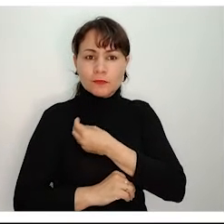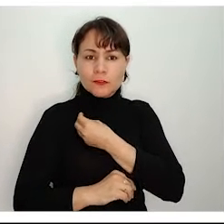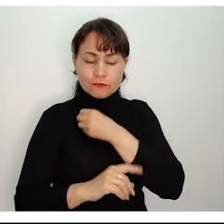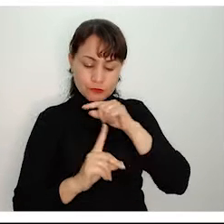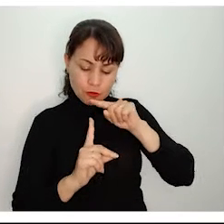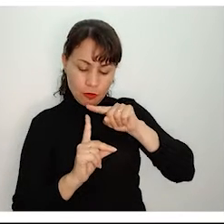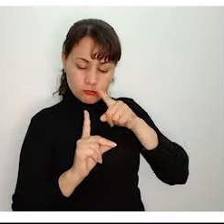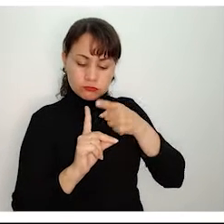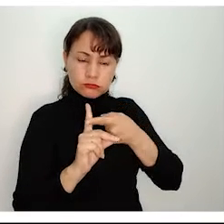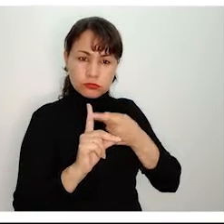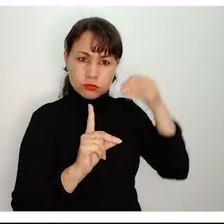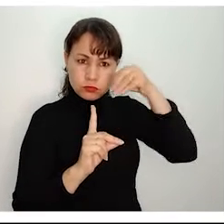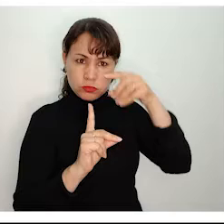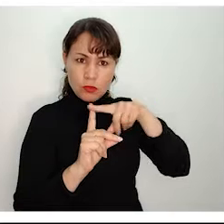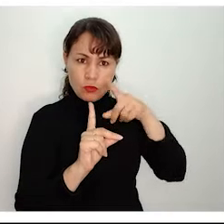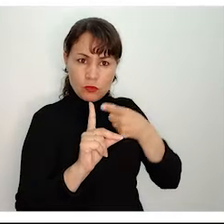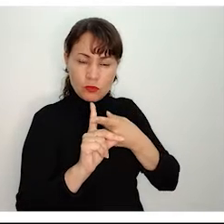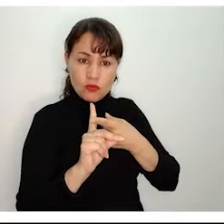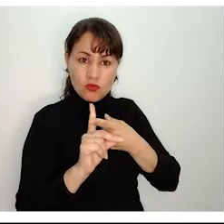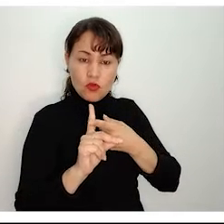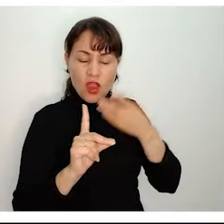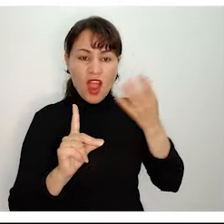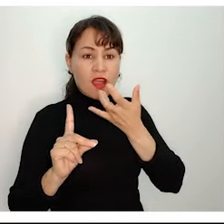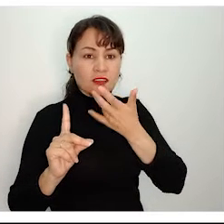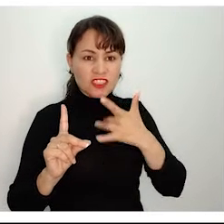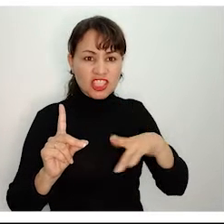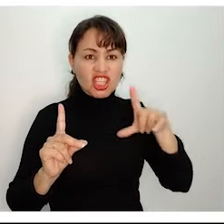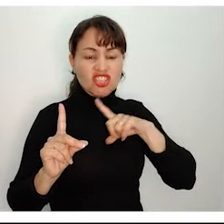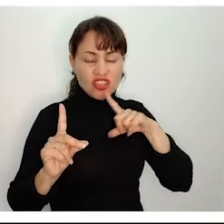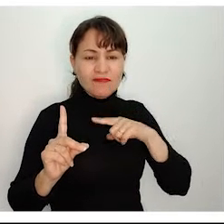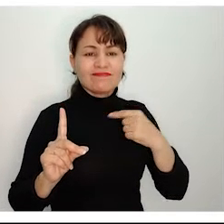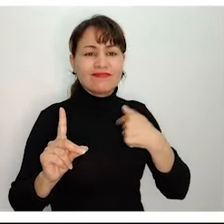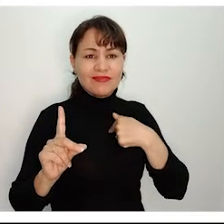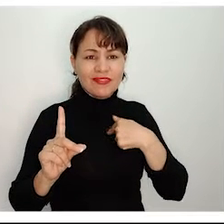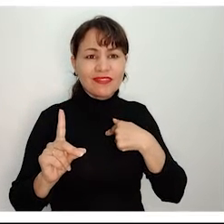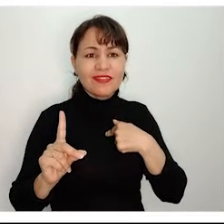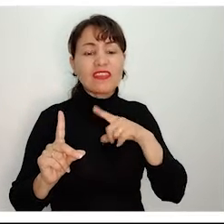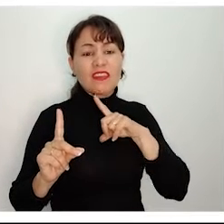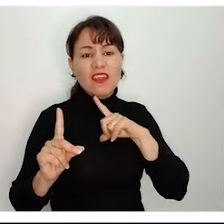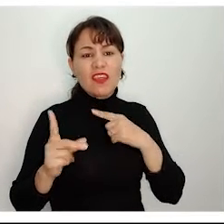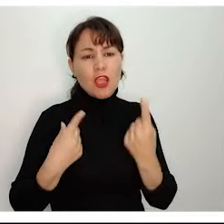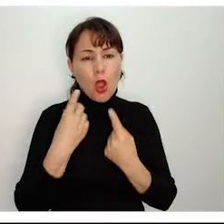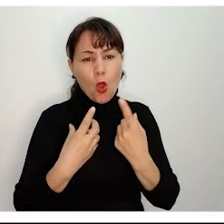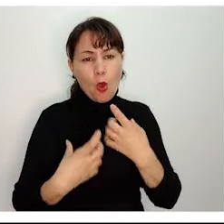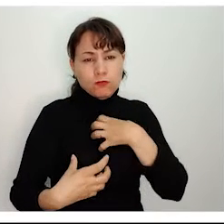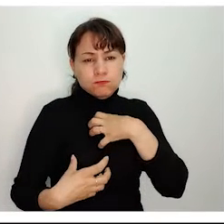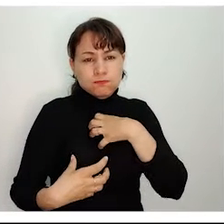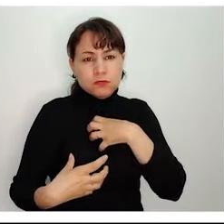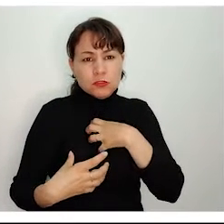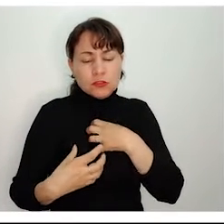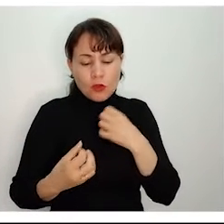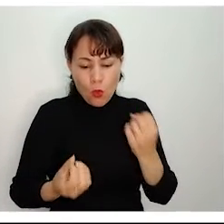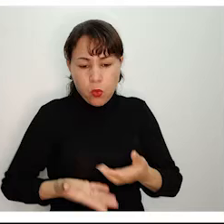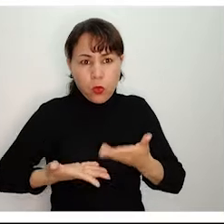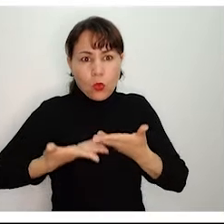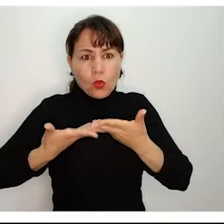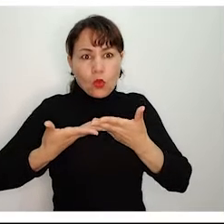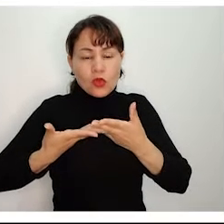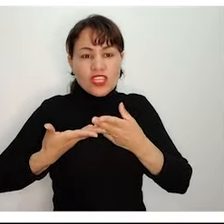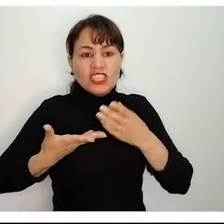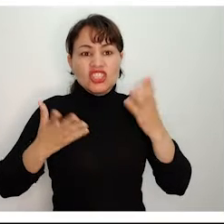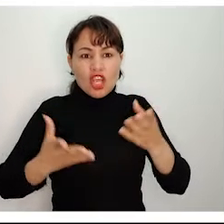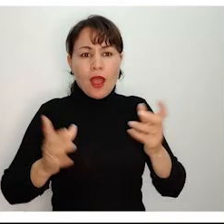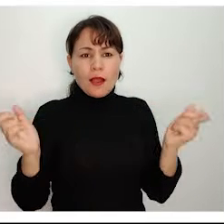Lá na vida intrauterina, a criança ela já tem alguns sentidos ativados. Ela já